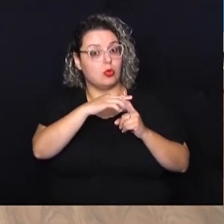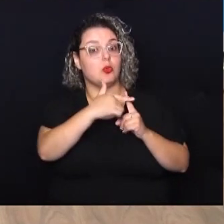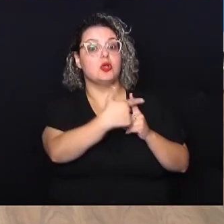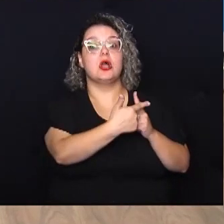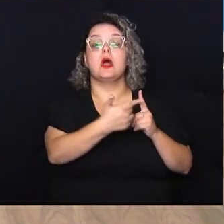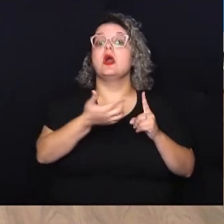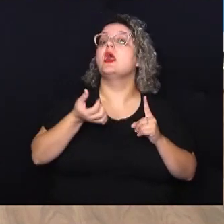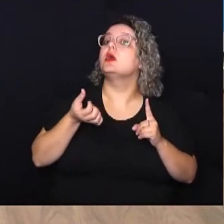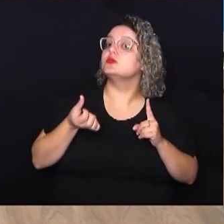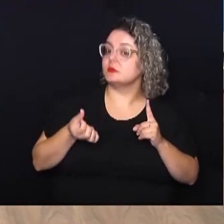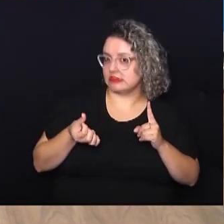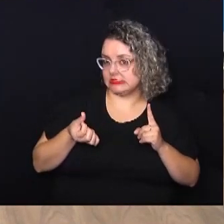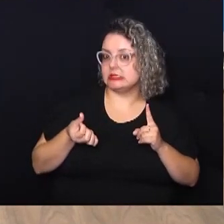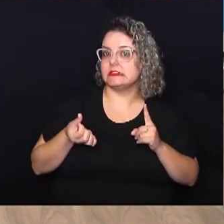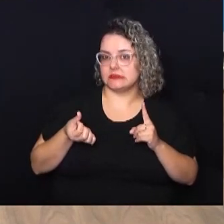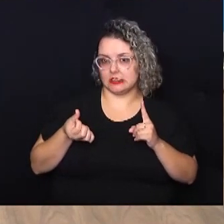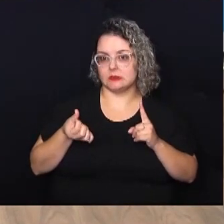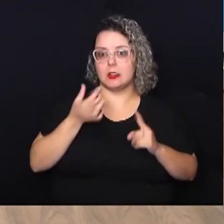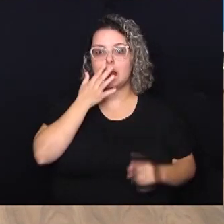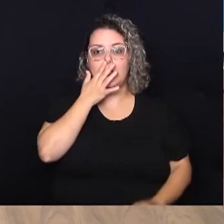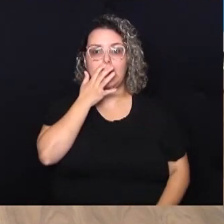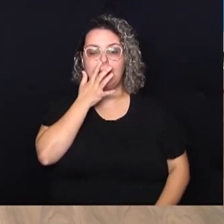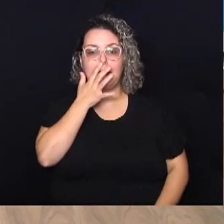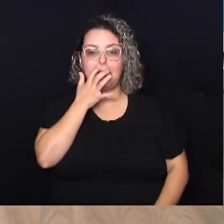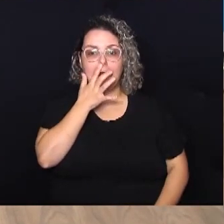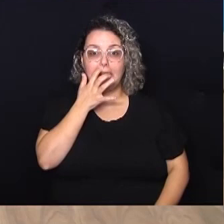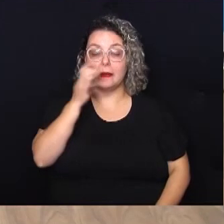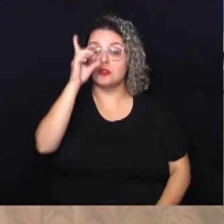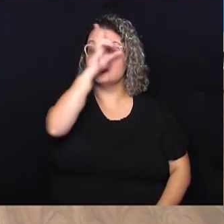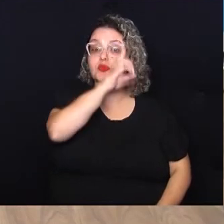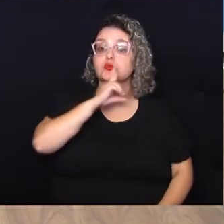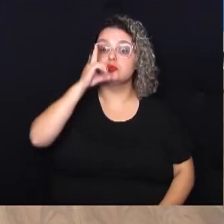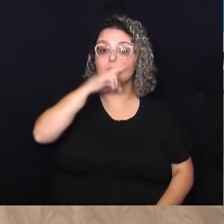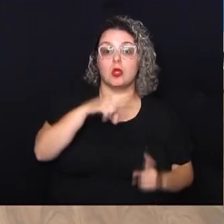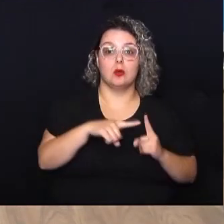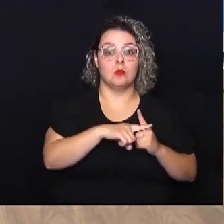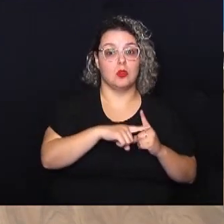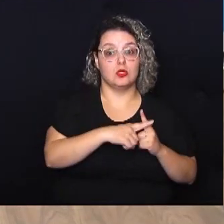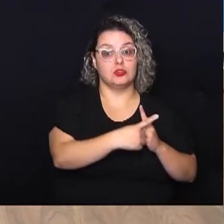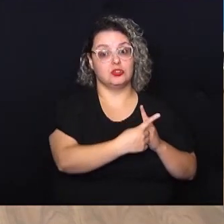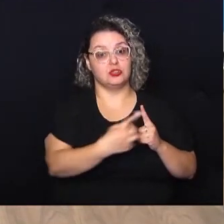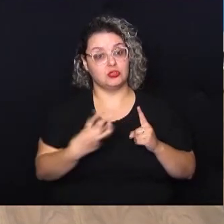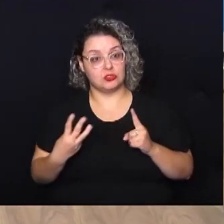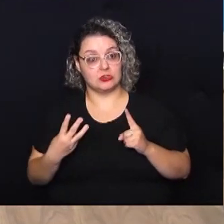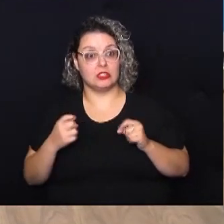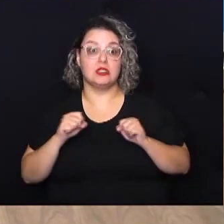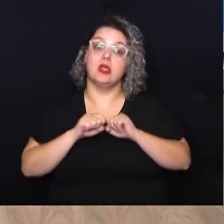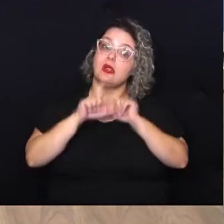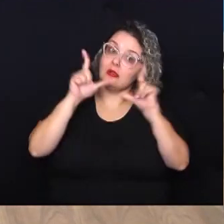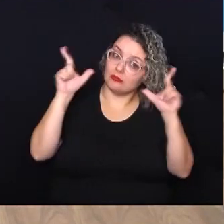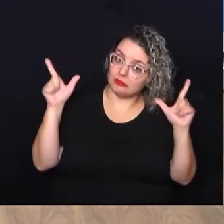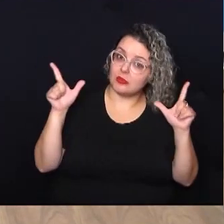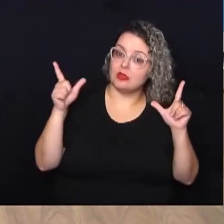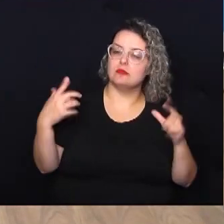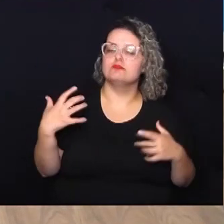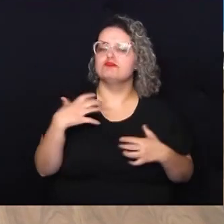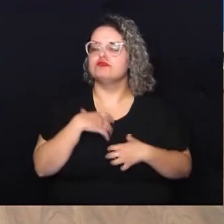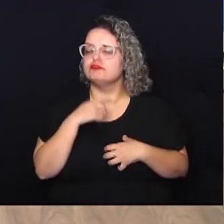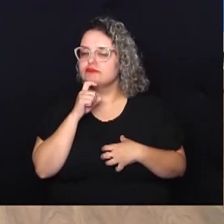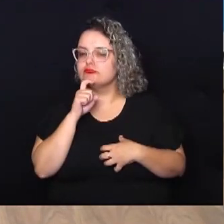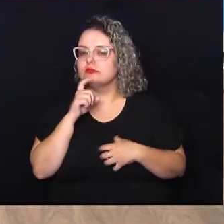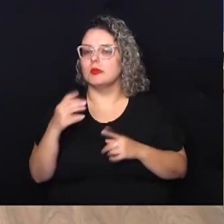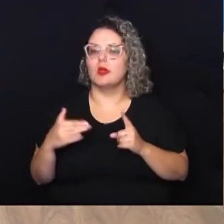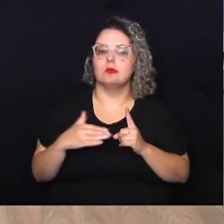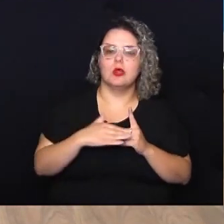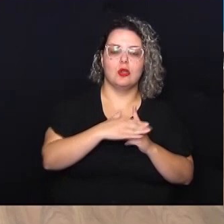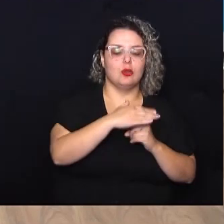podendo chegar aos 26 graus. No domingo, mínima de 13 graus. Quem acorda cedinho vai sentir aquele frio, mas ao